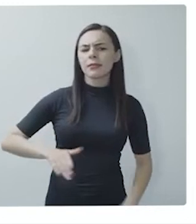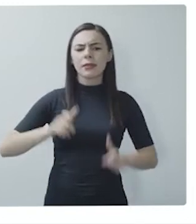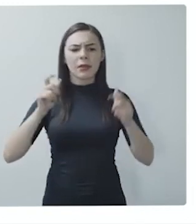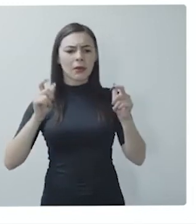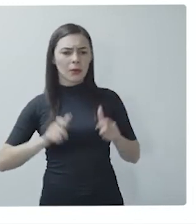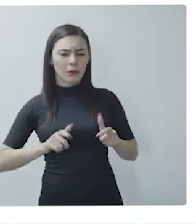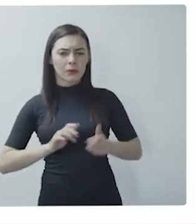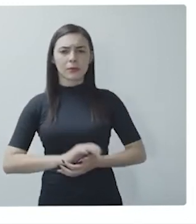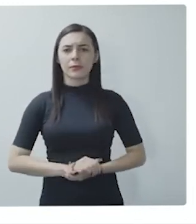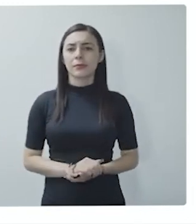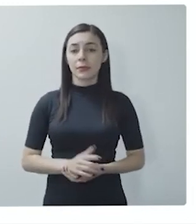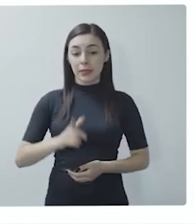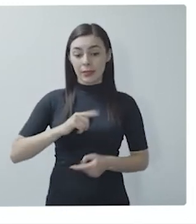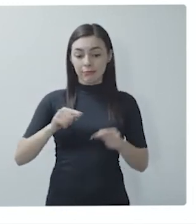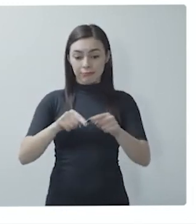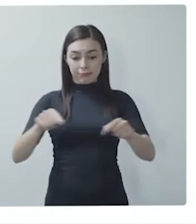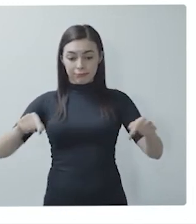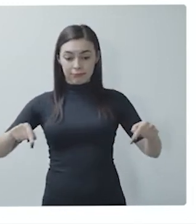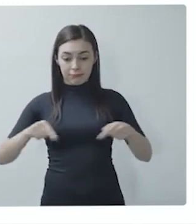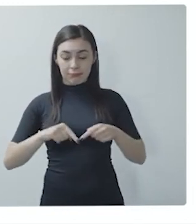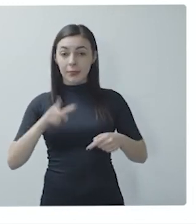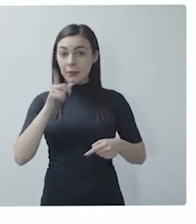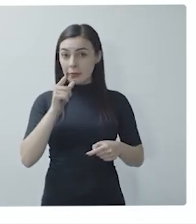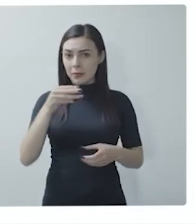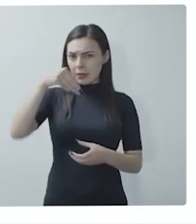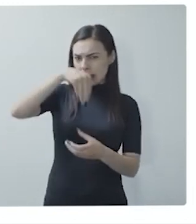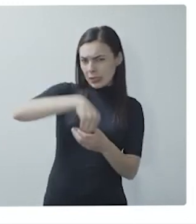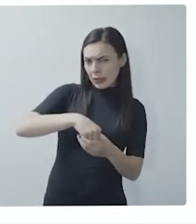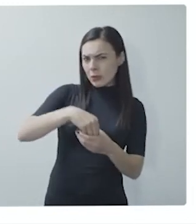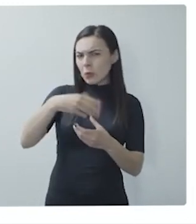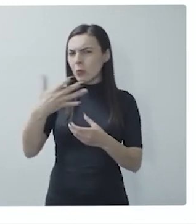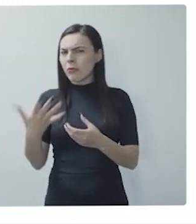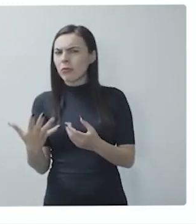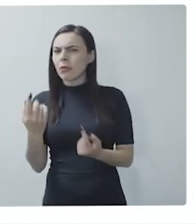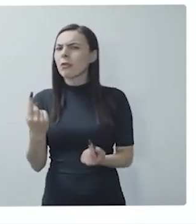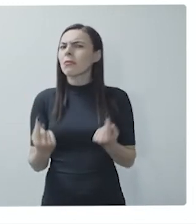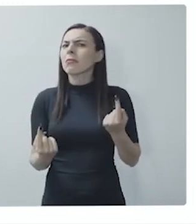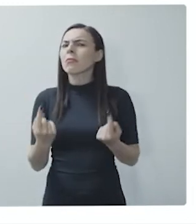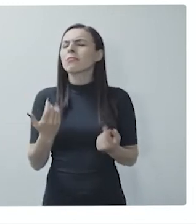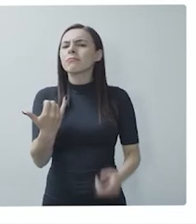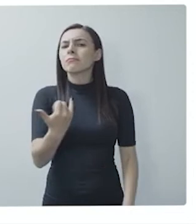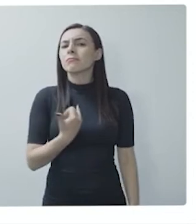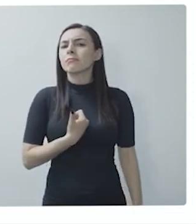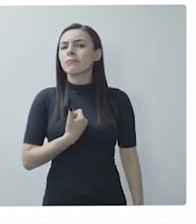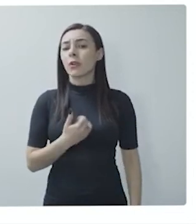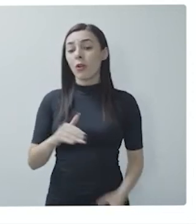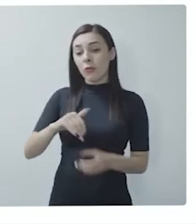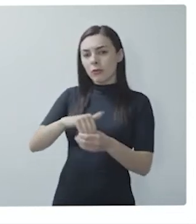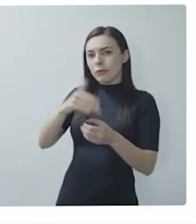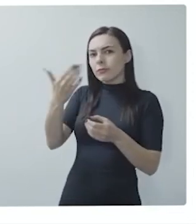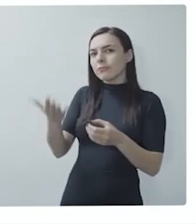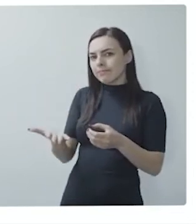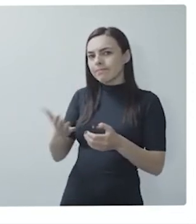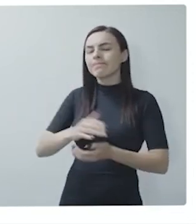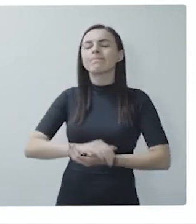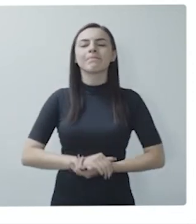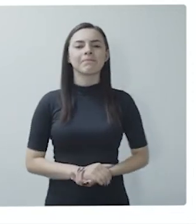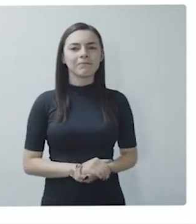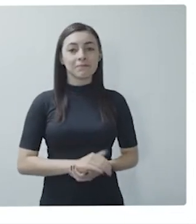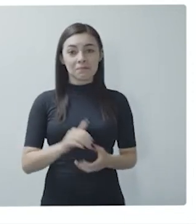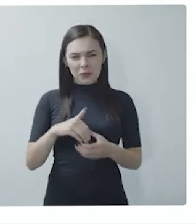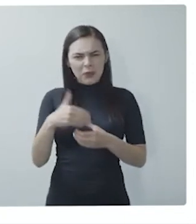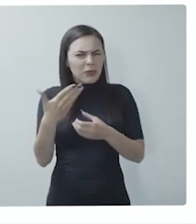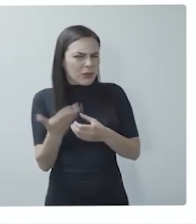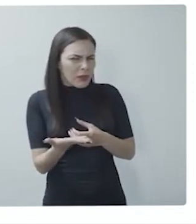estão dentro ou fora da piscina? Me digam aí em casa. Quero ver. Fora.